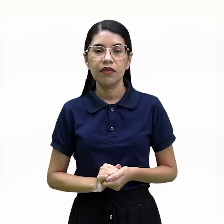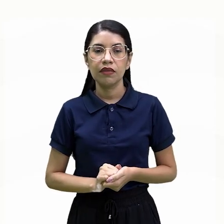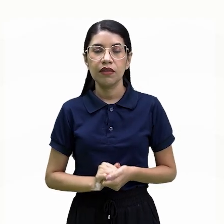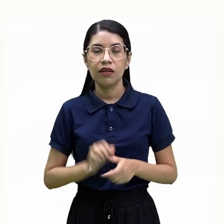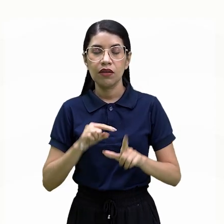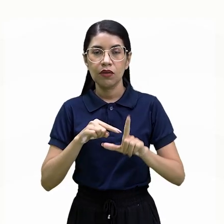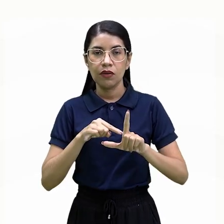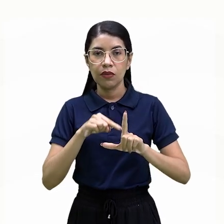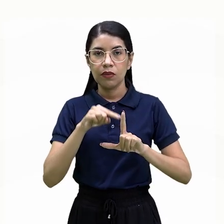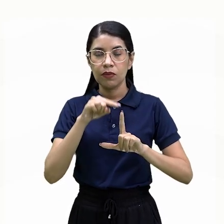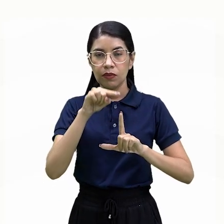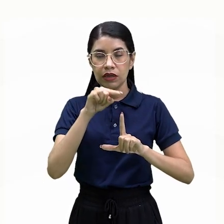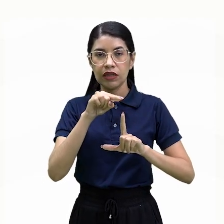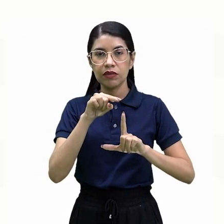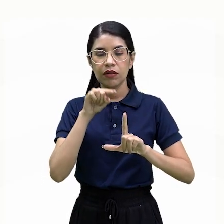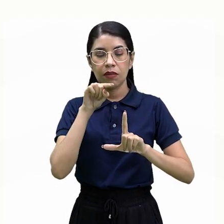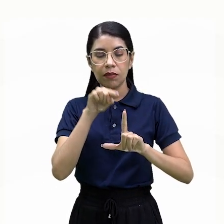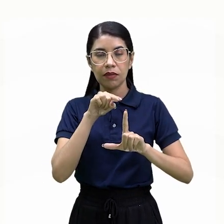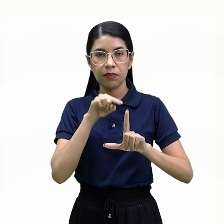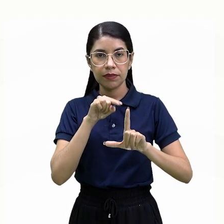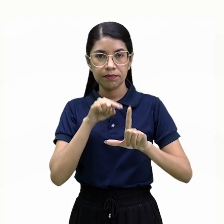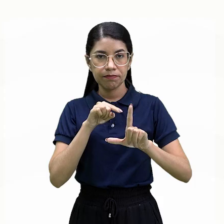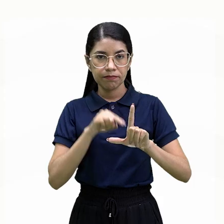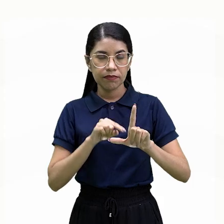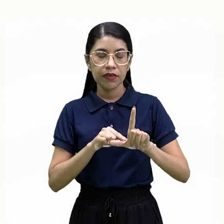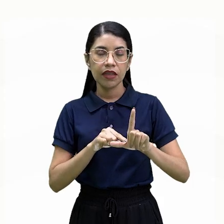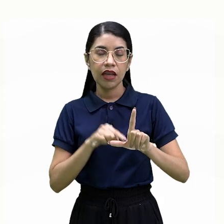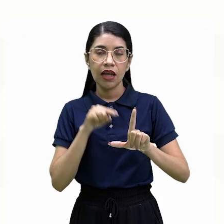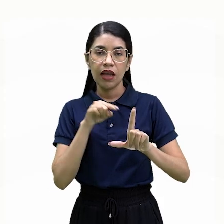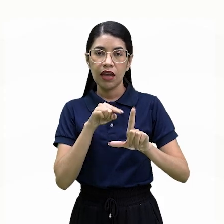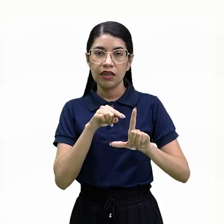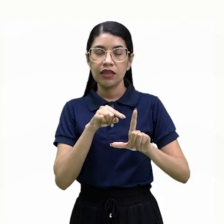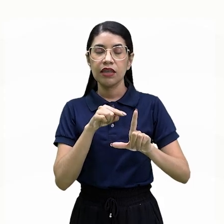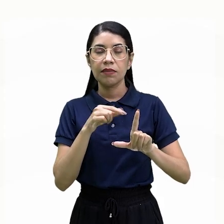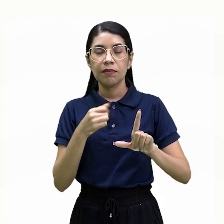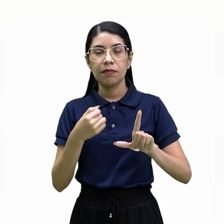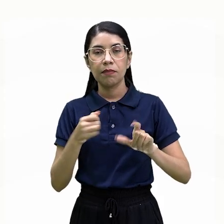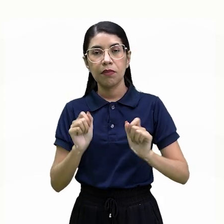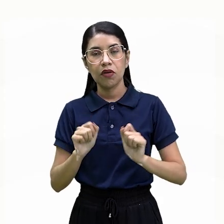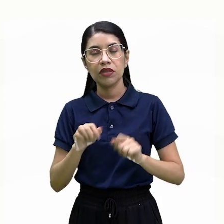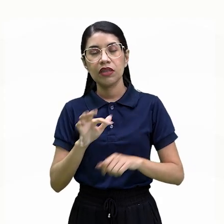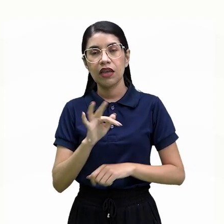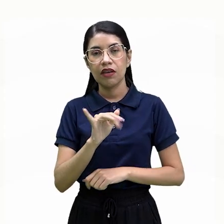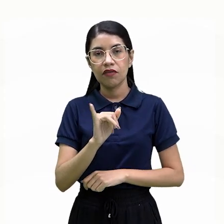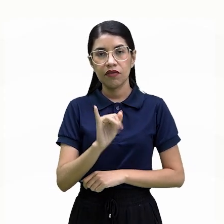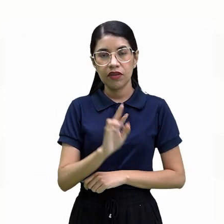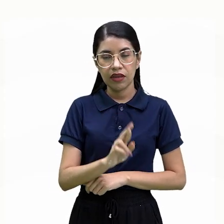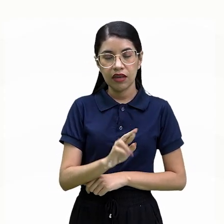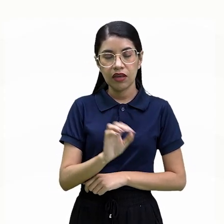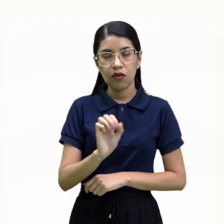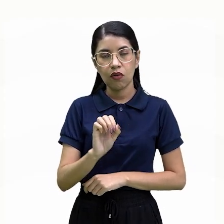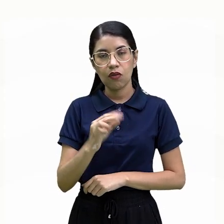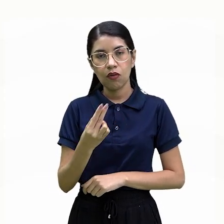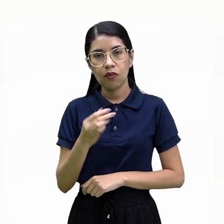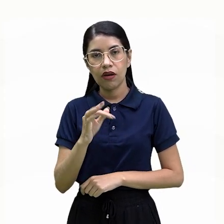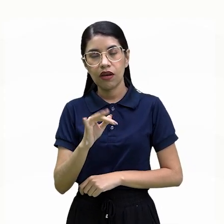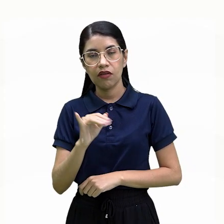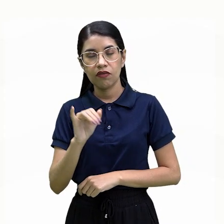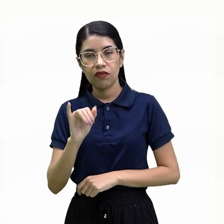outro, o Y, vai ficar a nossa frequência, e lá nessa frequência pode ser tanto a relativa quanto